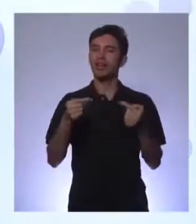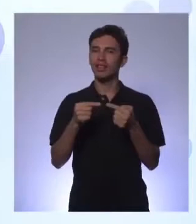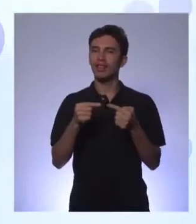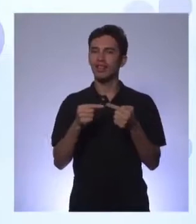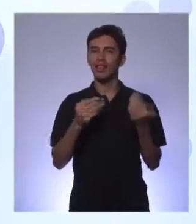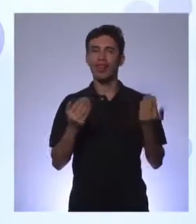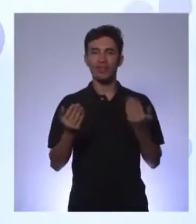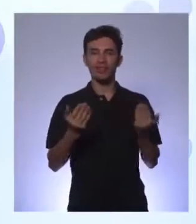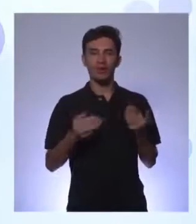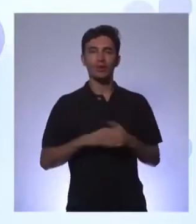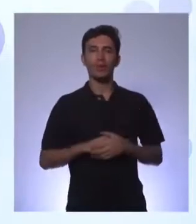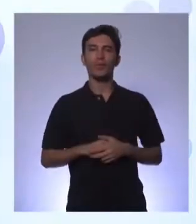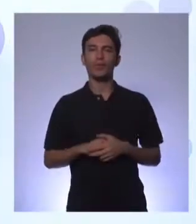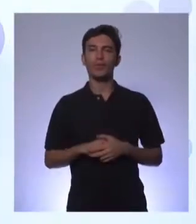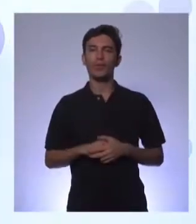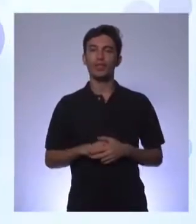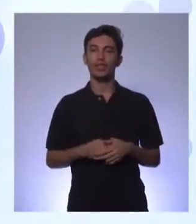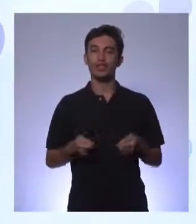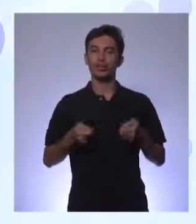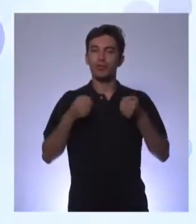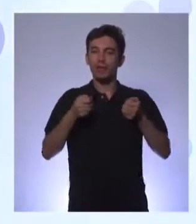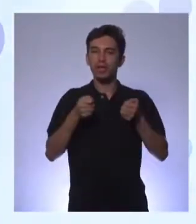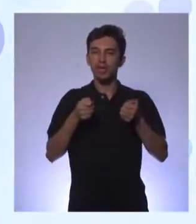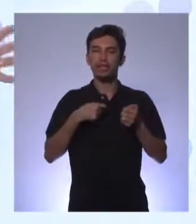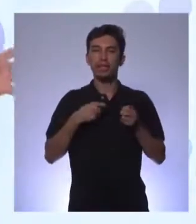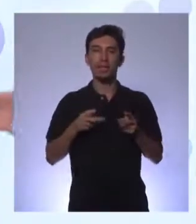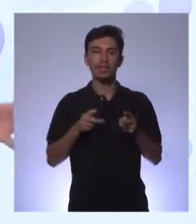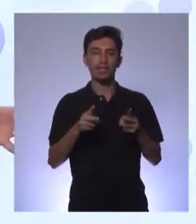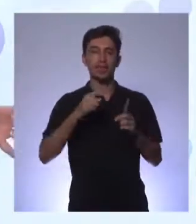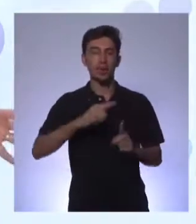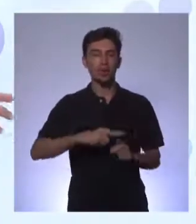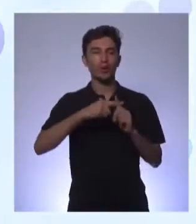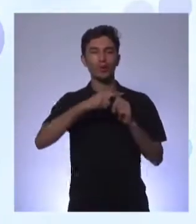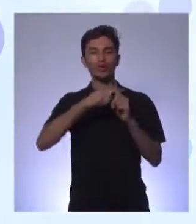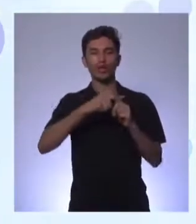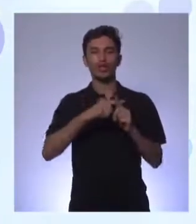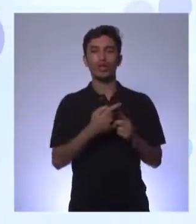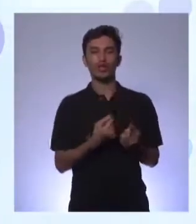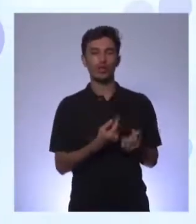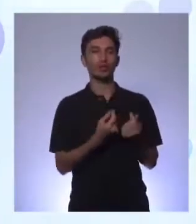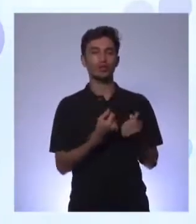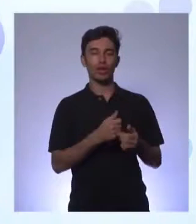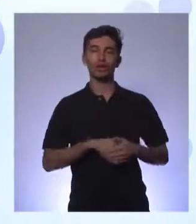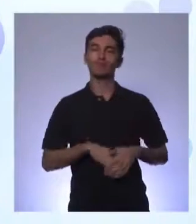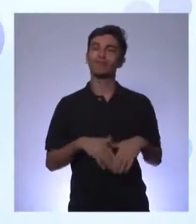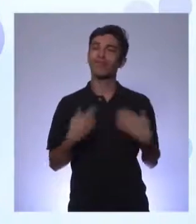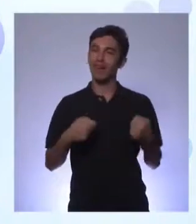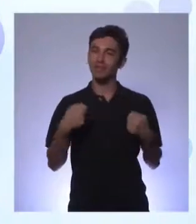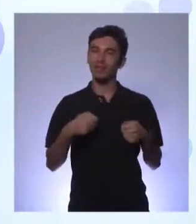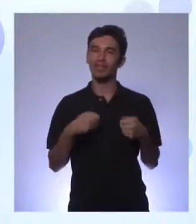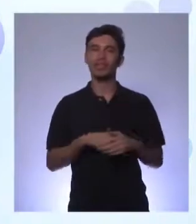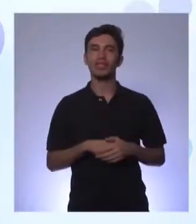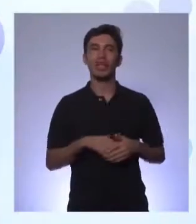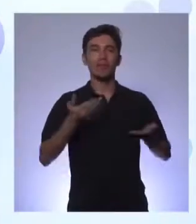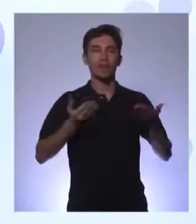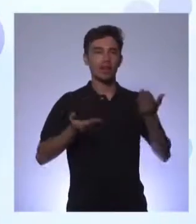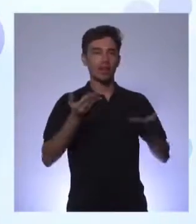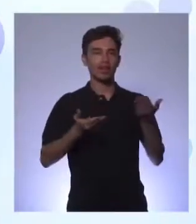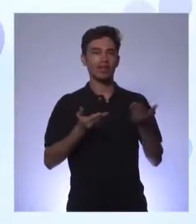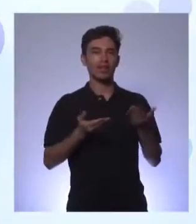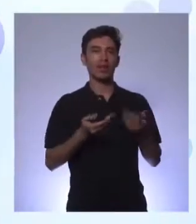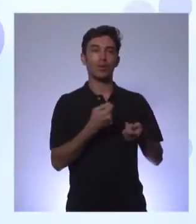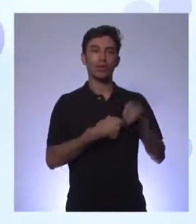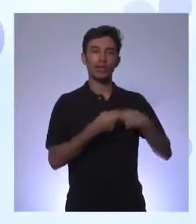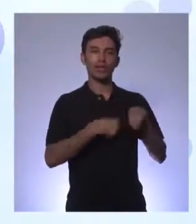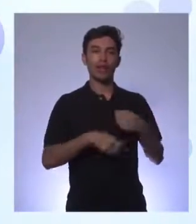aí de manter sempre o saldo positivo, né? Isso é a balança comercial. E mais uma,